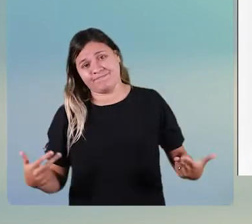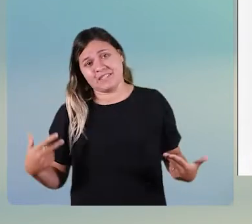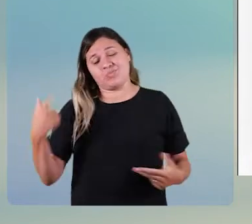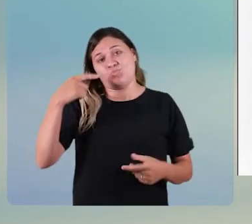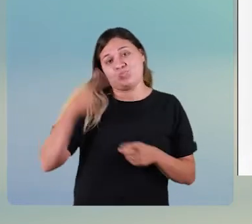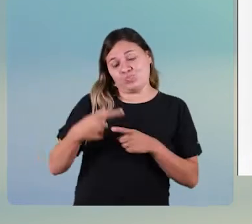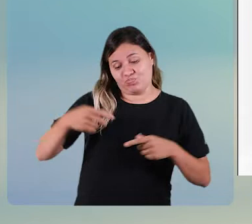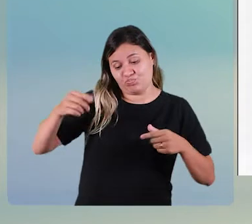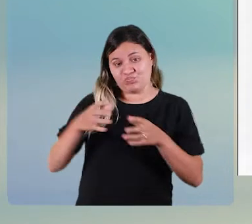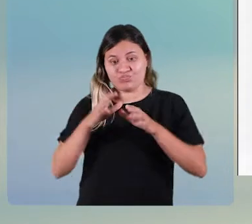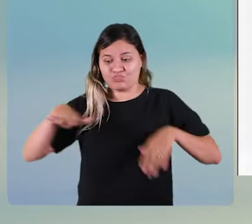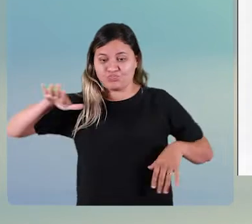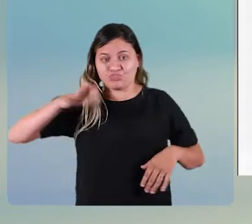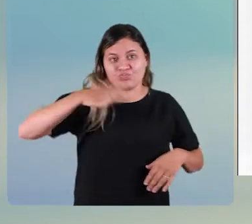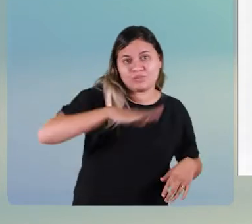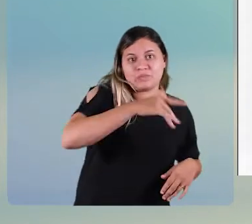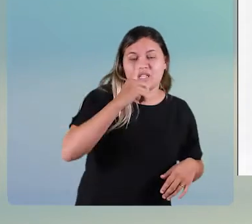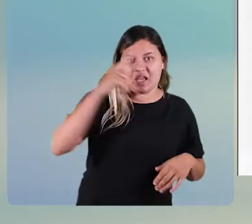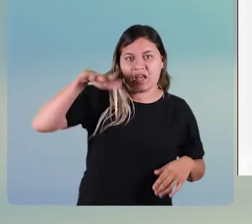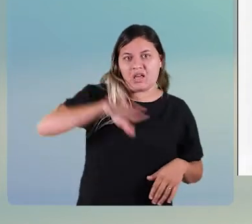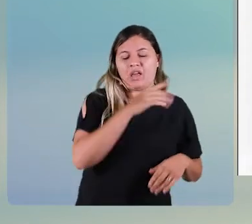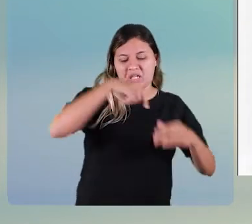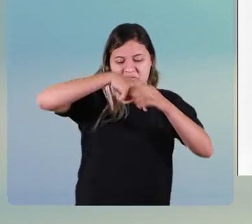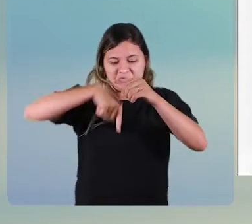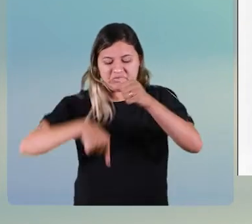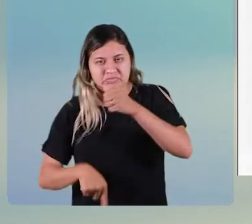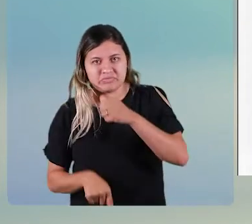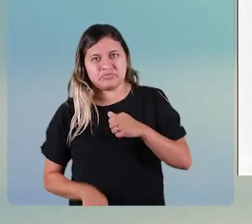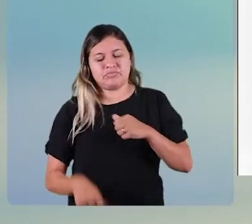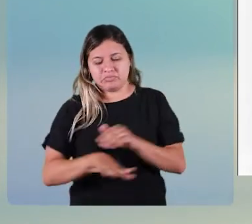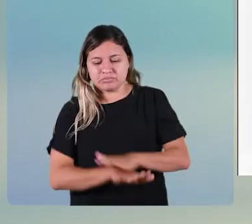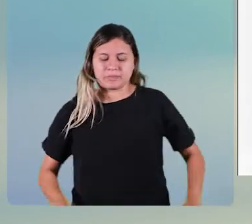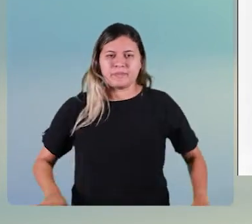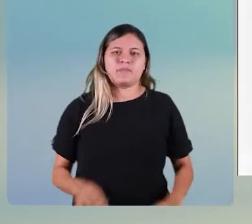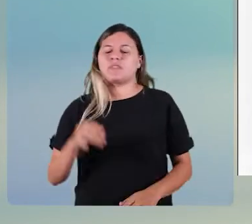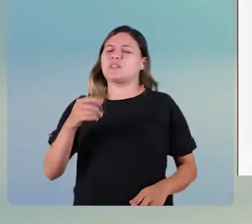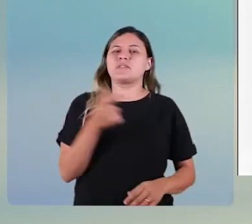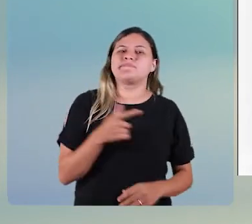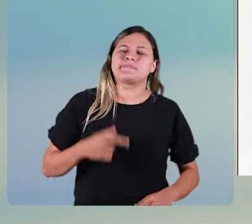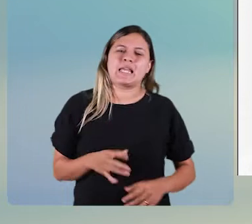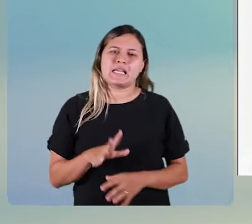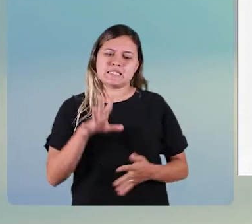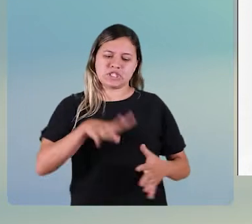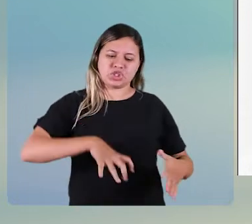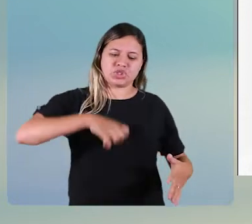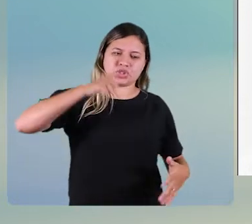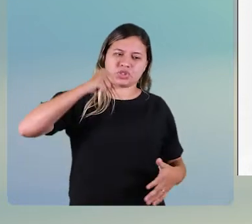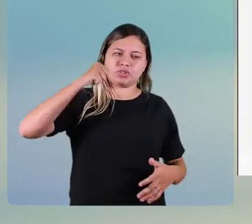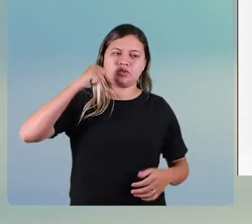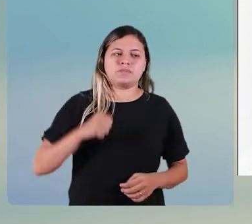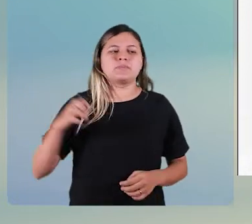por isso, ele tem uma carga fóssil muito grande, ele é muito poluente, né? E aí ele é extraído,